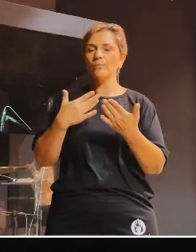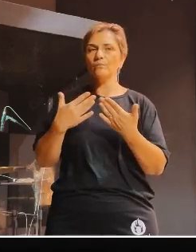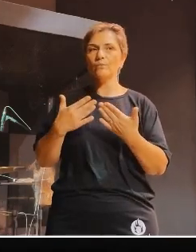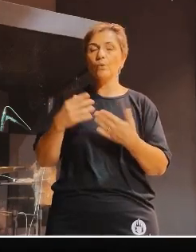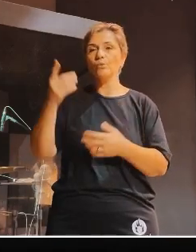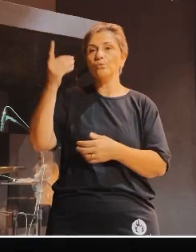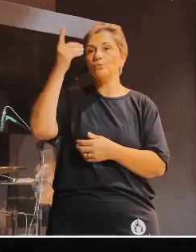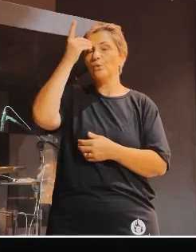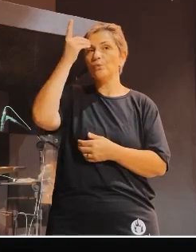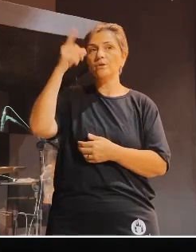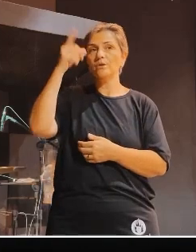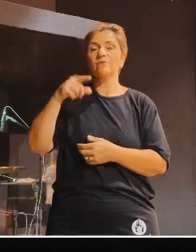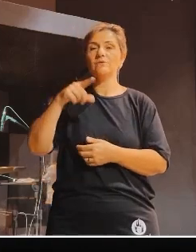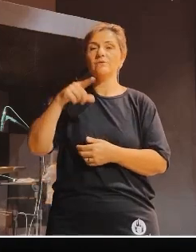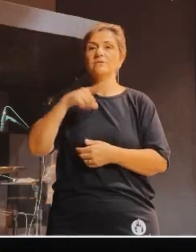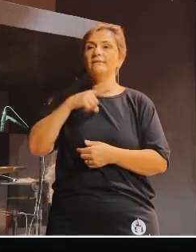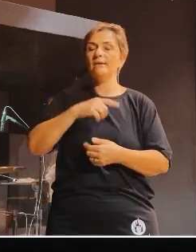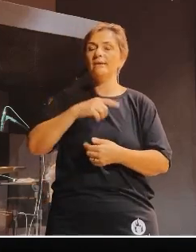em ti.